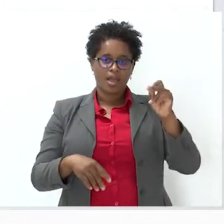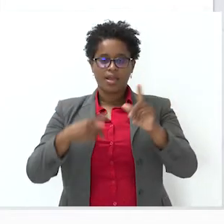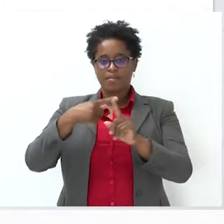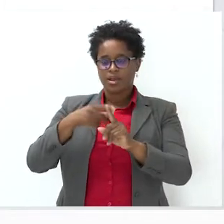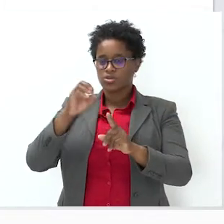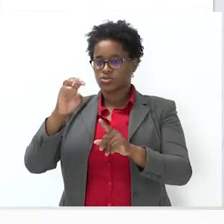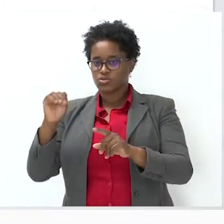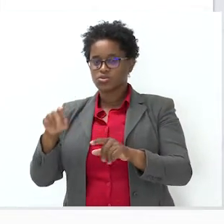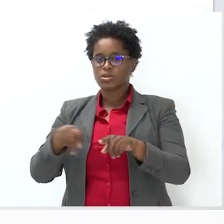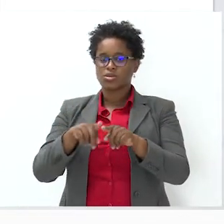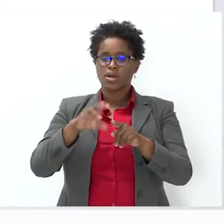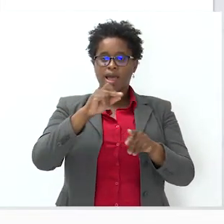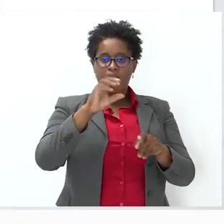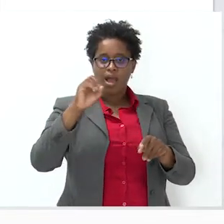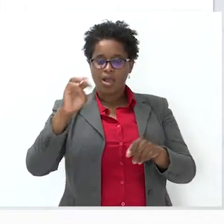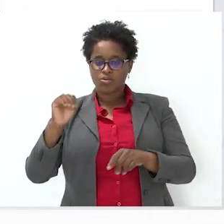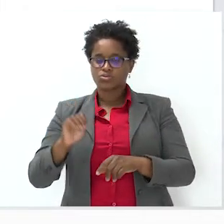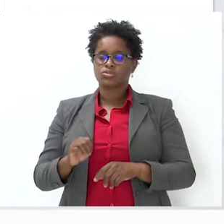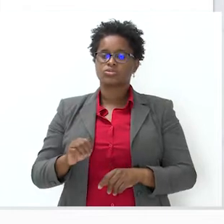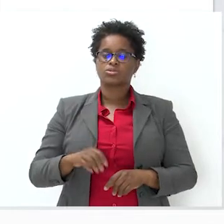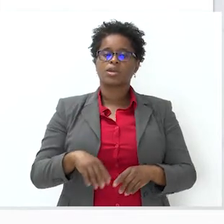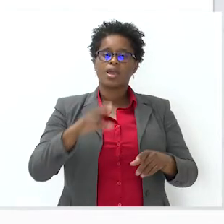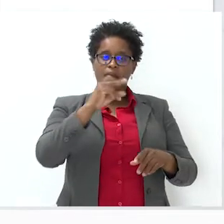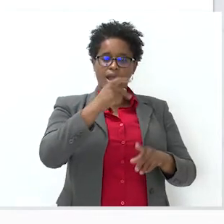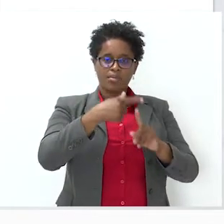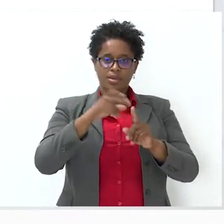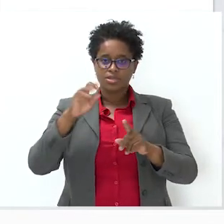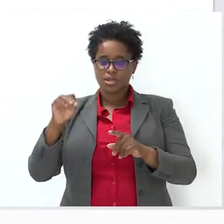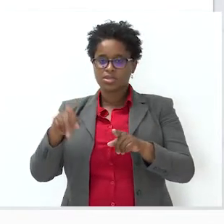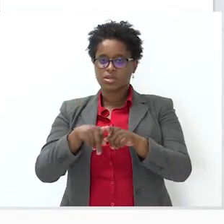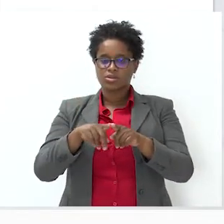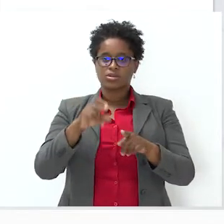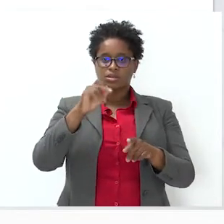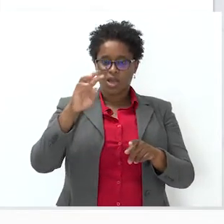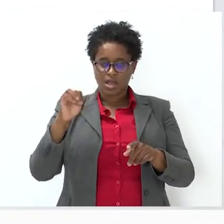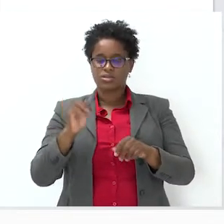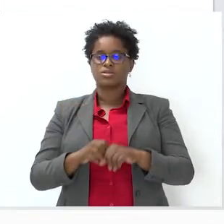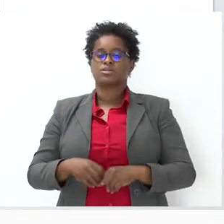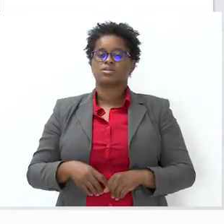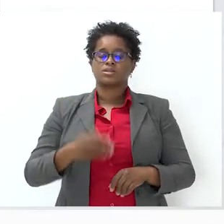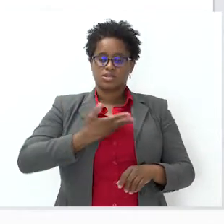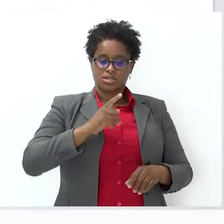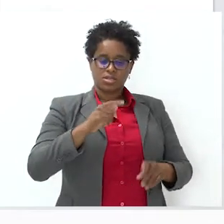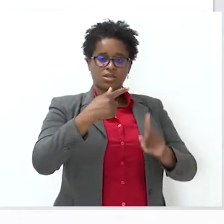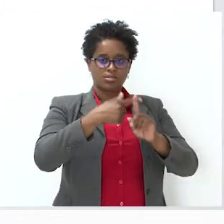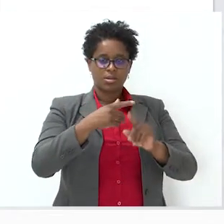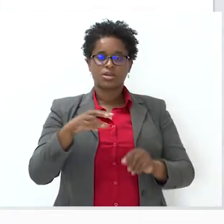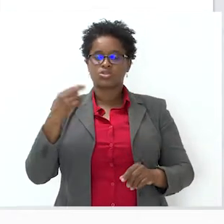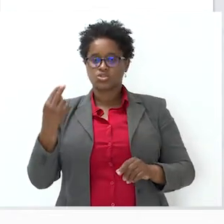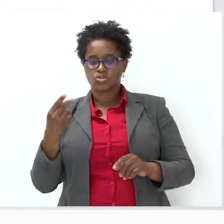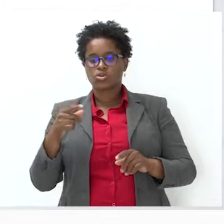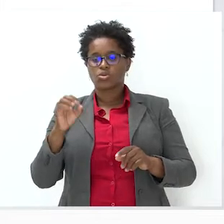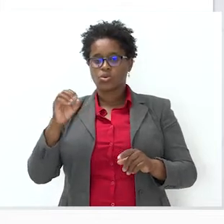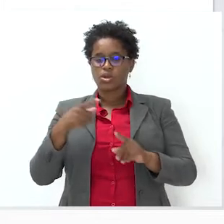mais os é igual a aos. A mais as é igual a as. De mais o